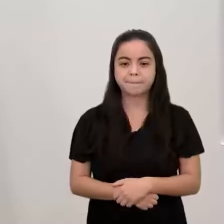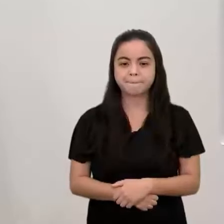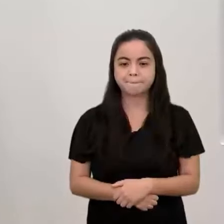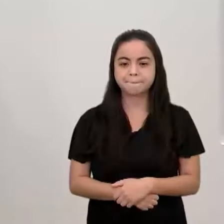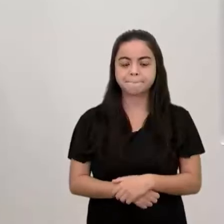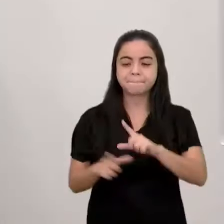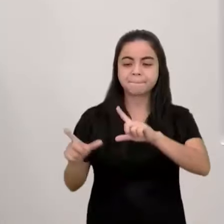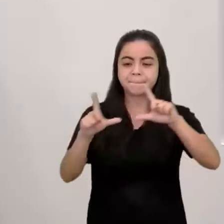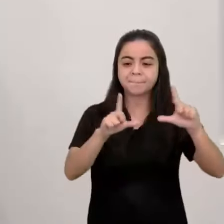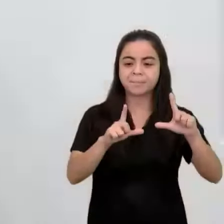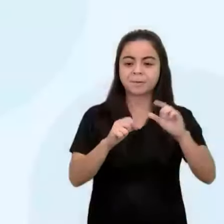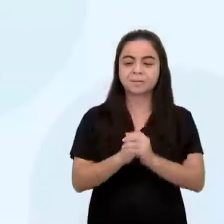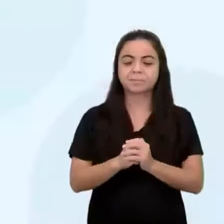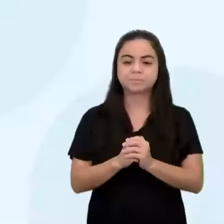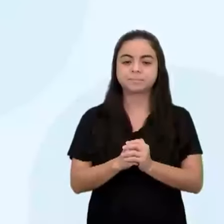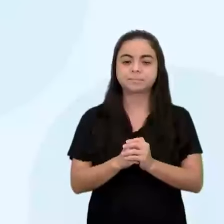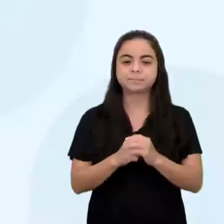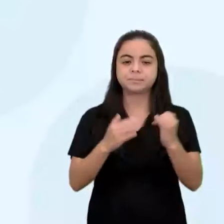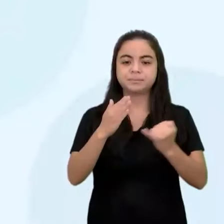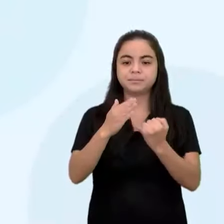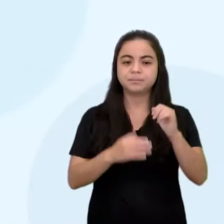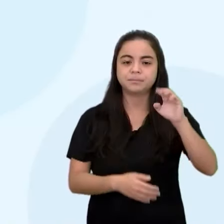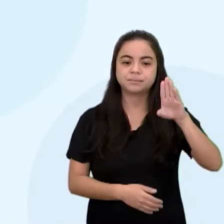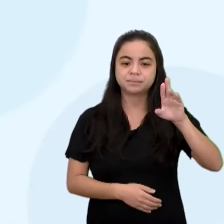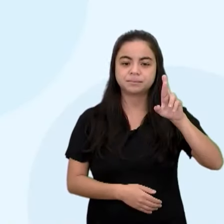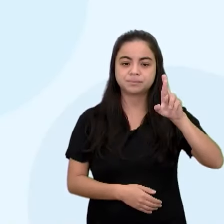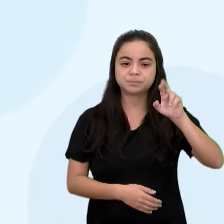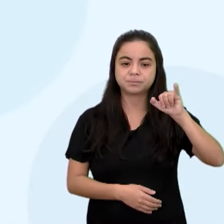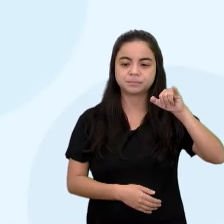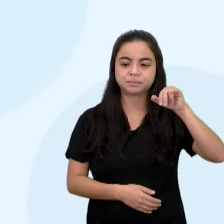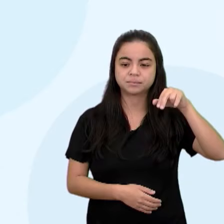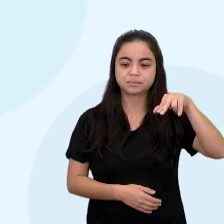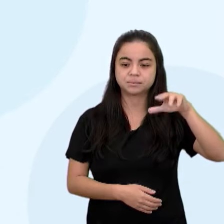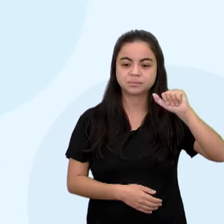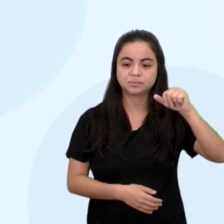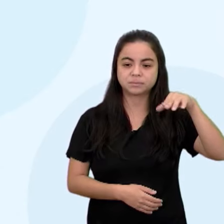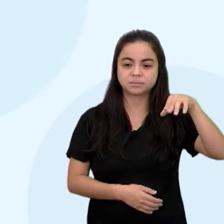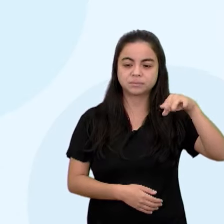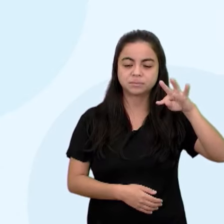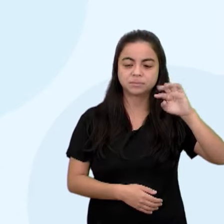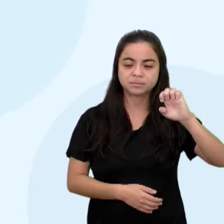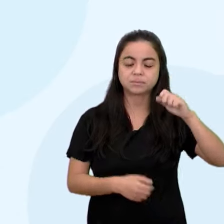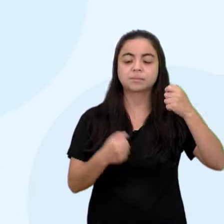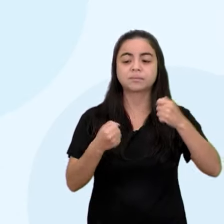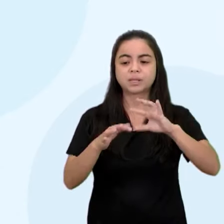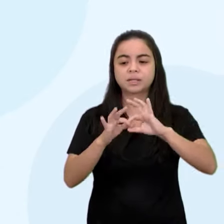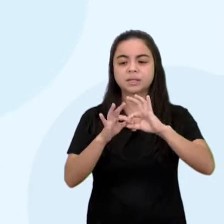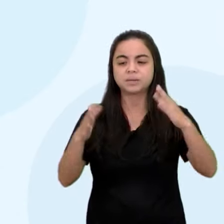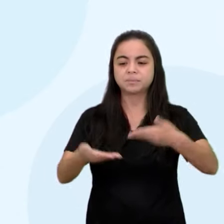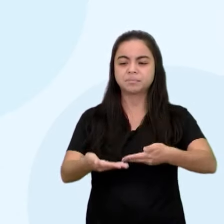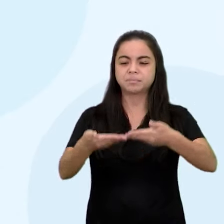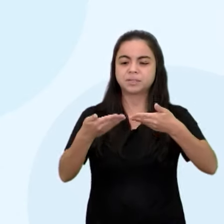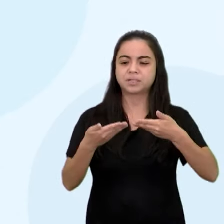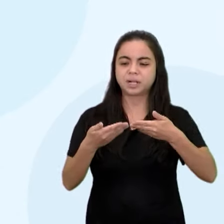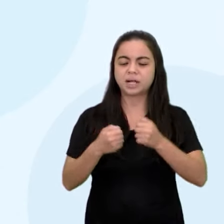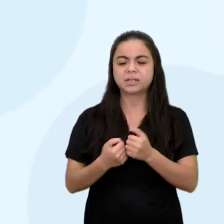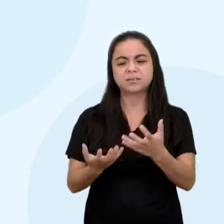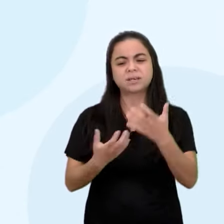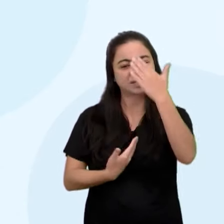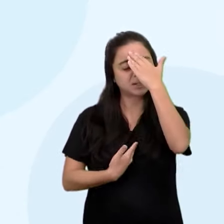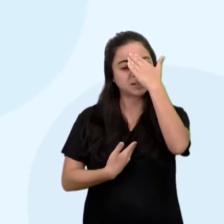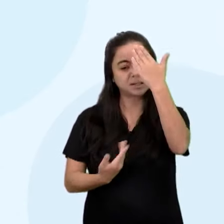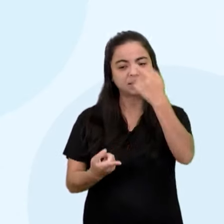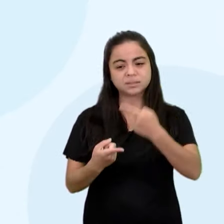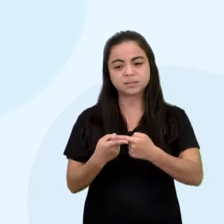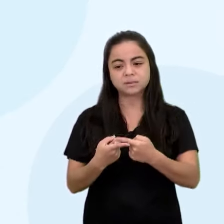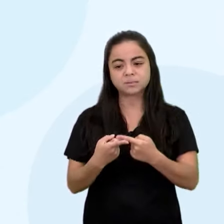próxima tela, é o Instituto Brincante. Eles cederam de maneira assim muito... Assim, não tem nem como eu agradecer, porque